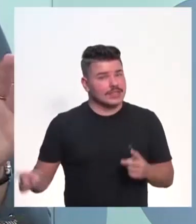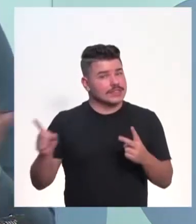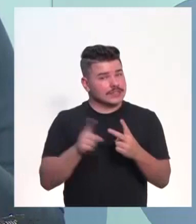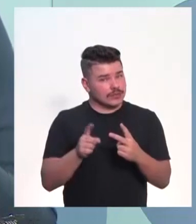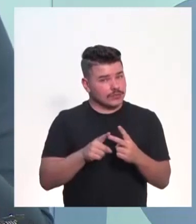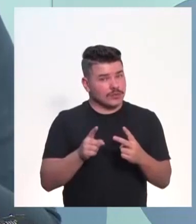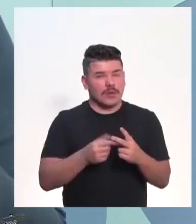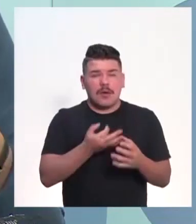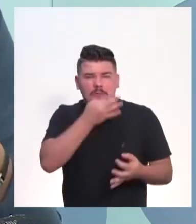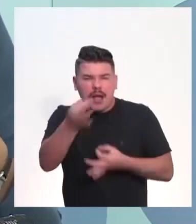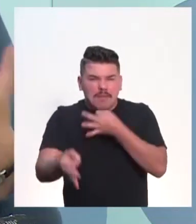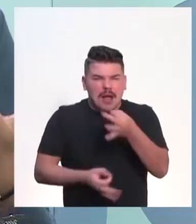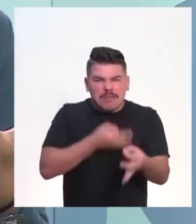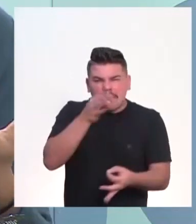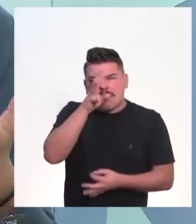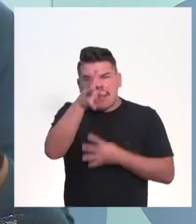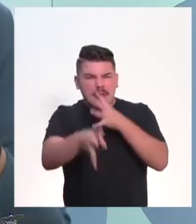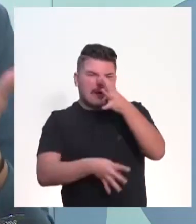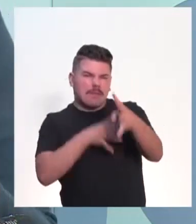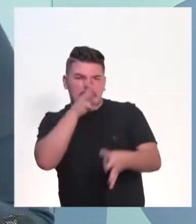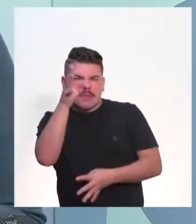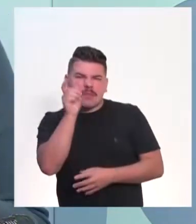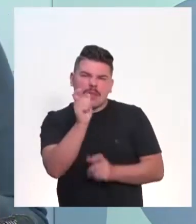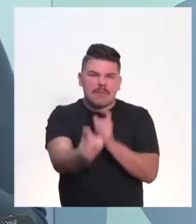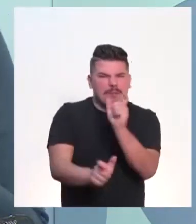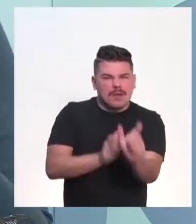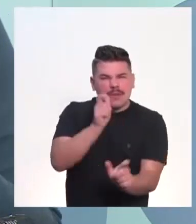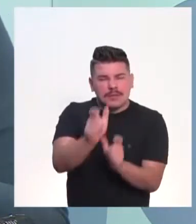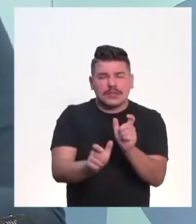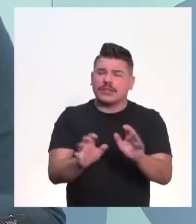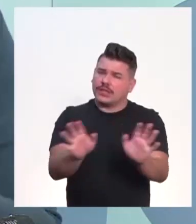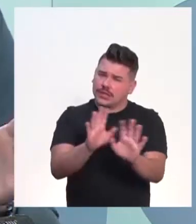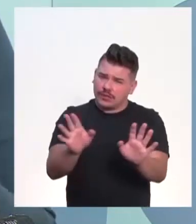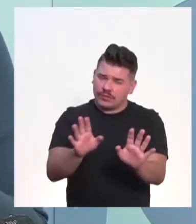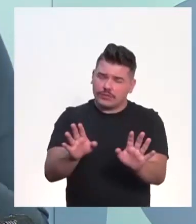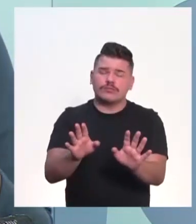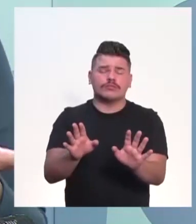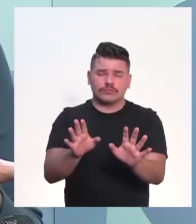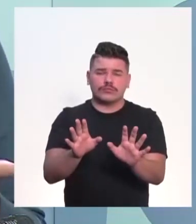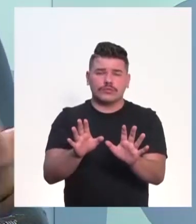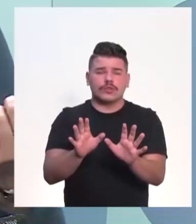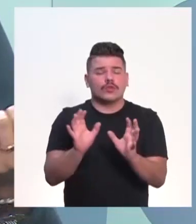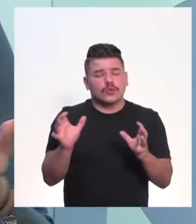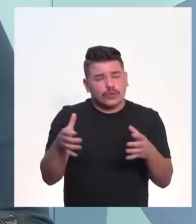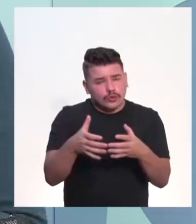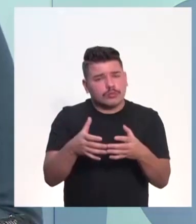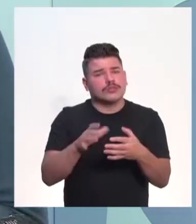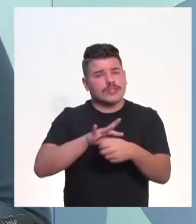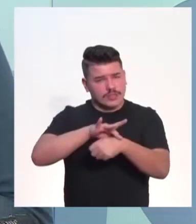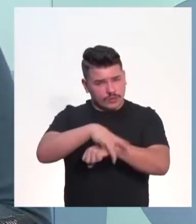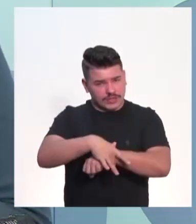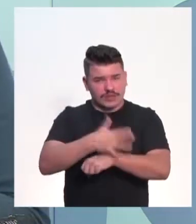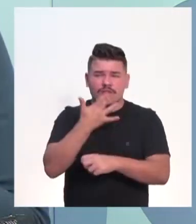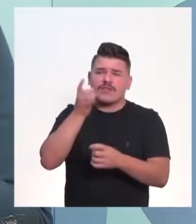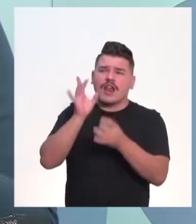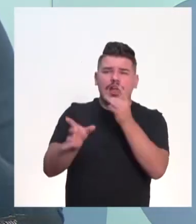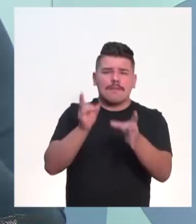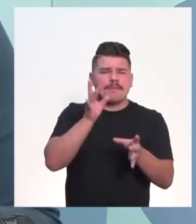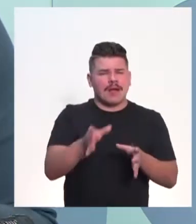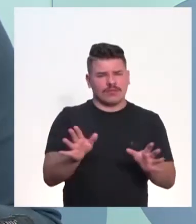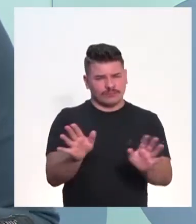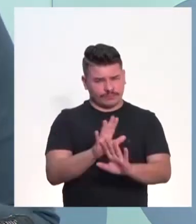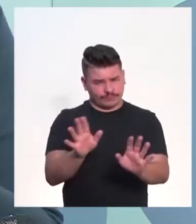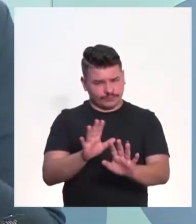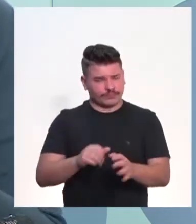ofensa. A gente está aqui num ambiente seguro, em que a gente pode trocar, então não vamos ofender o coleguinha, certo? E, por último,